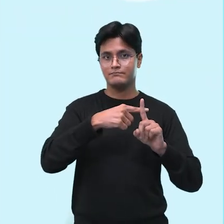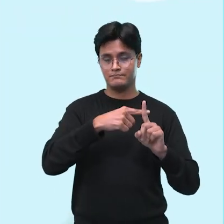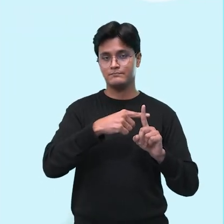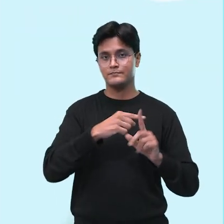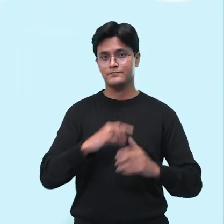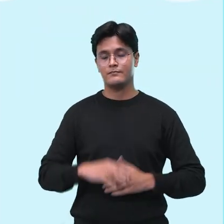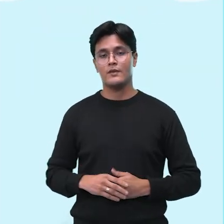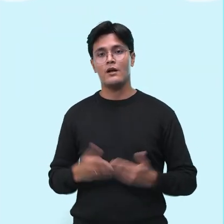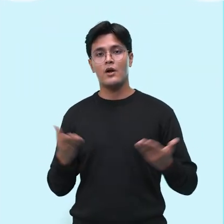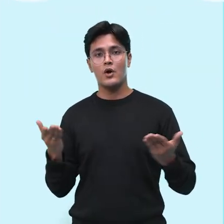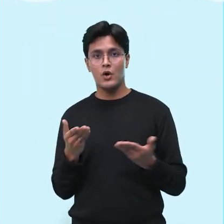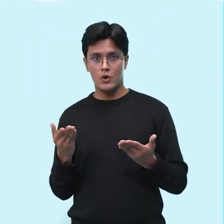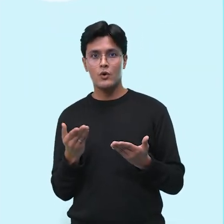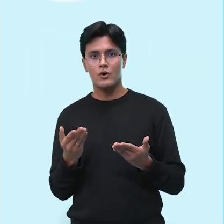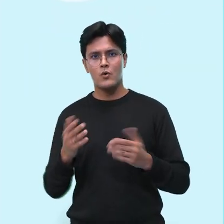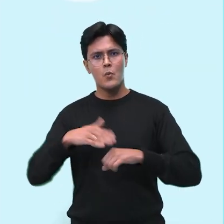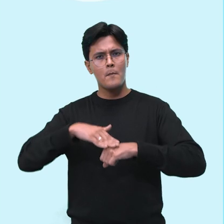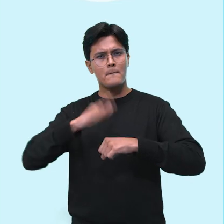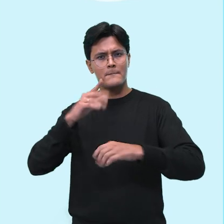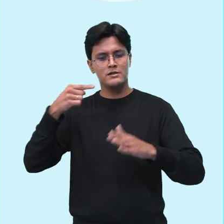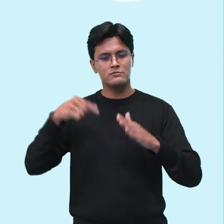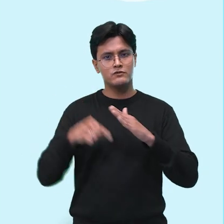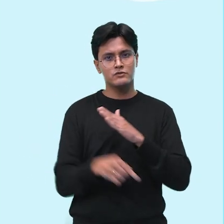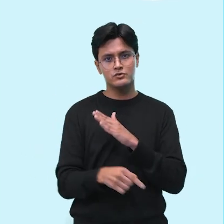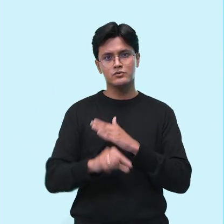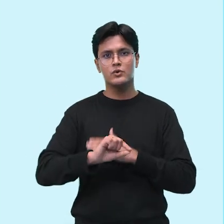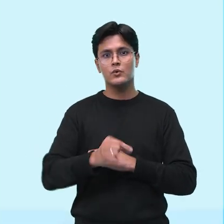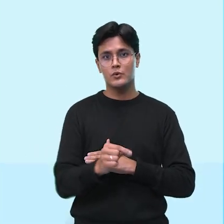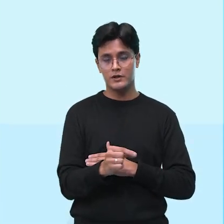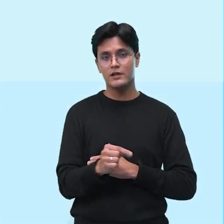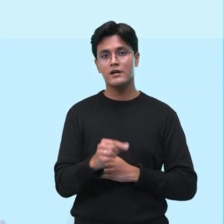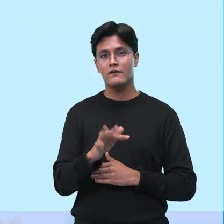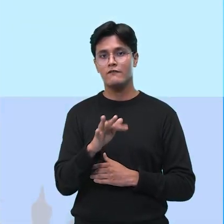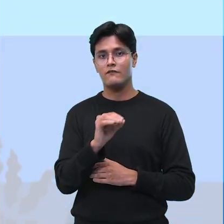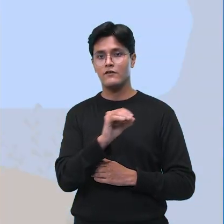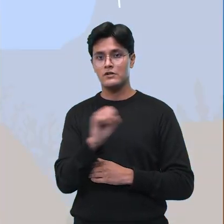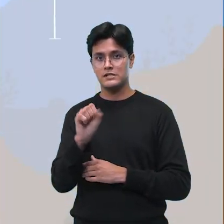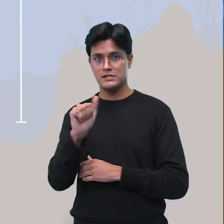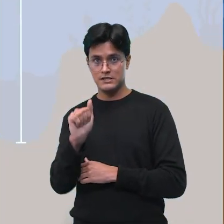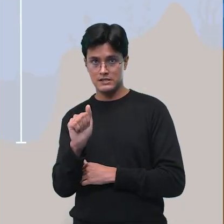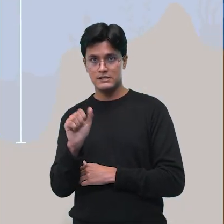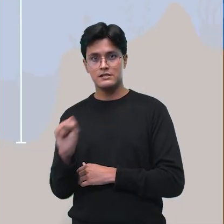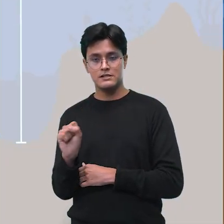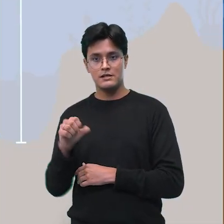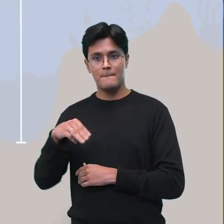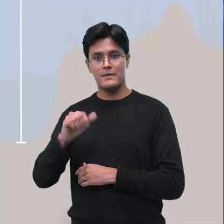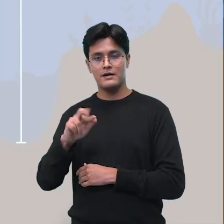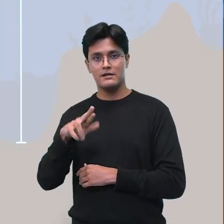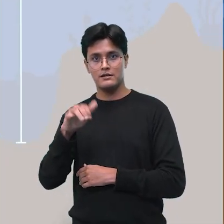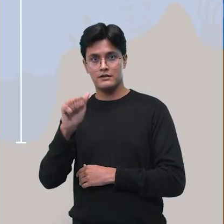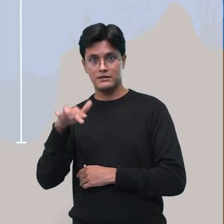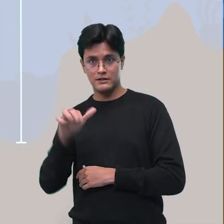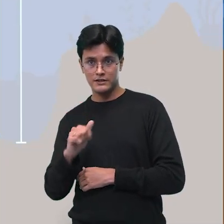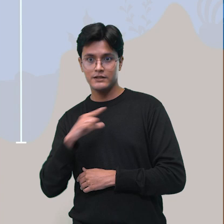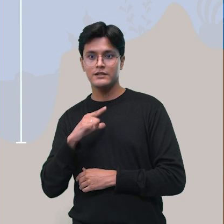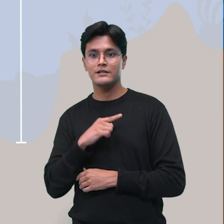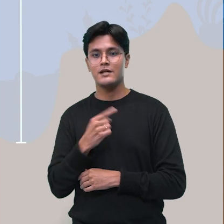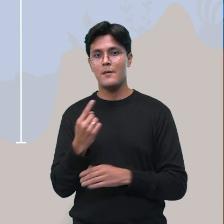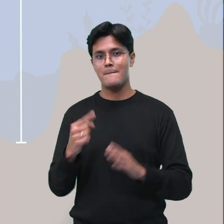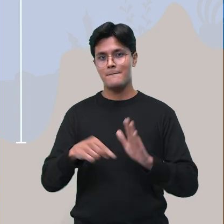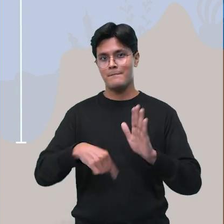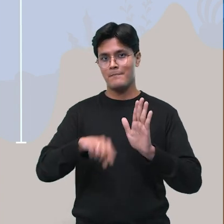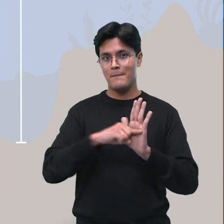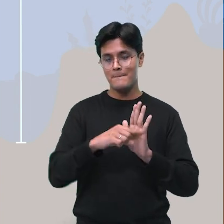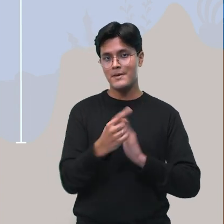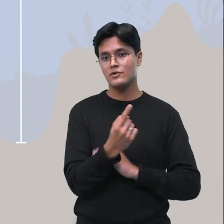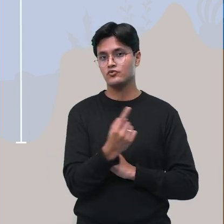Já o ponto mais profundo é a Fossa das Marianas, com aproximadamente menos 11 quilômetros abaixo do nível do